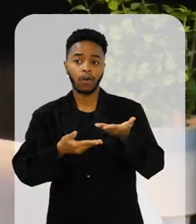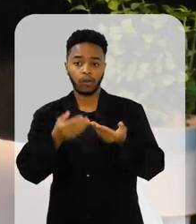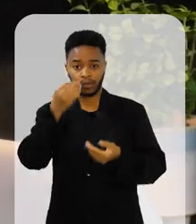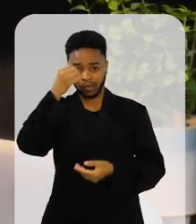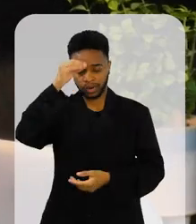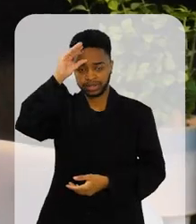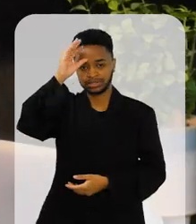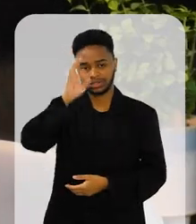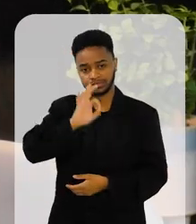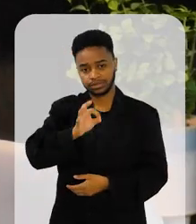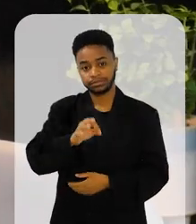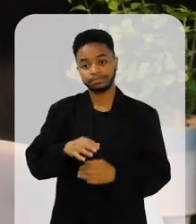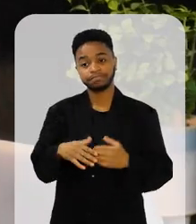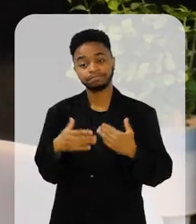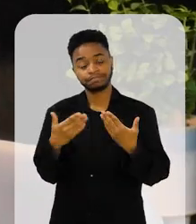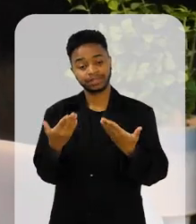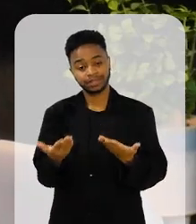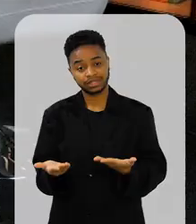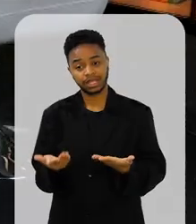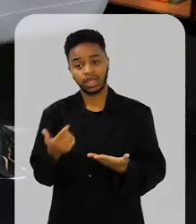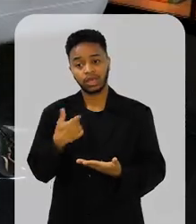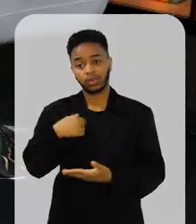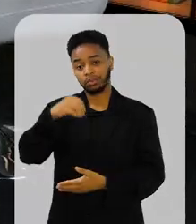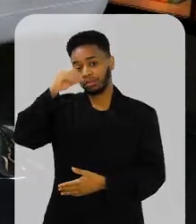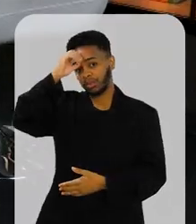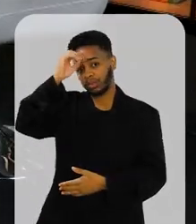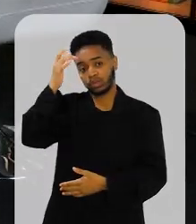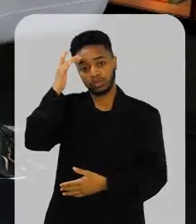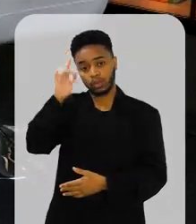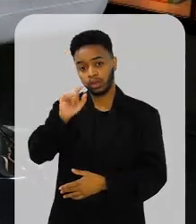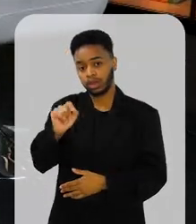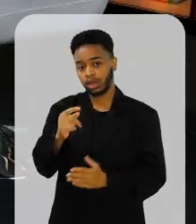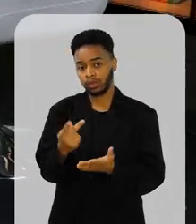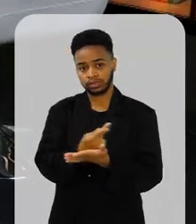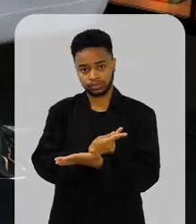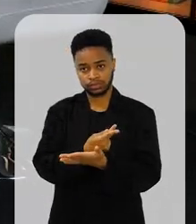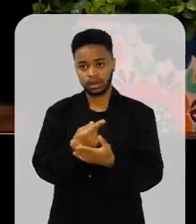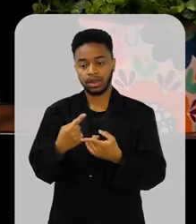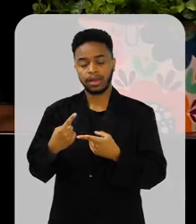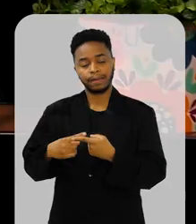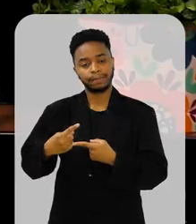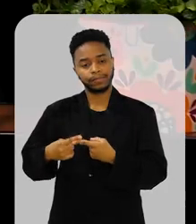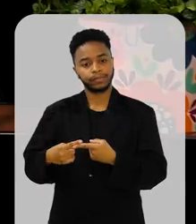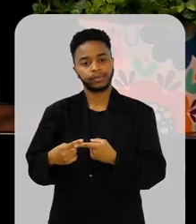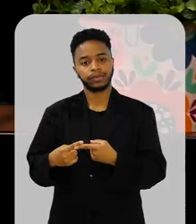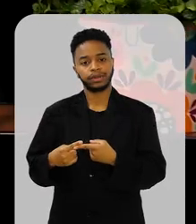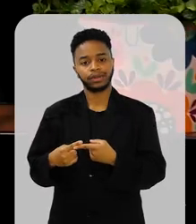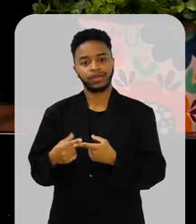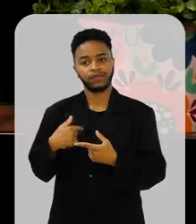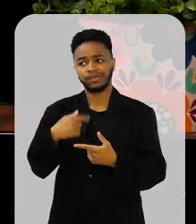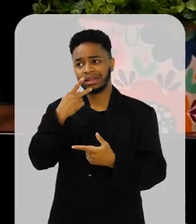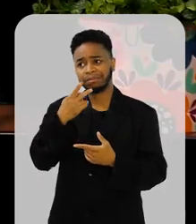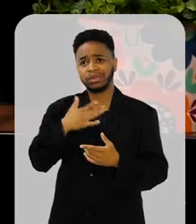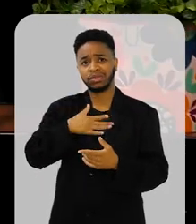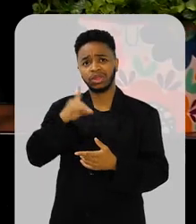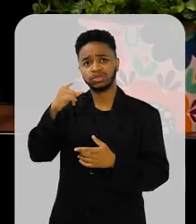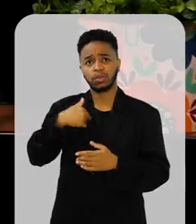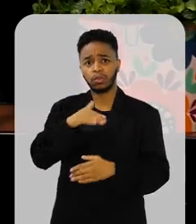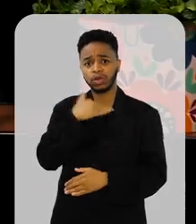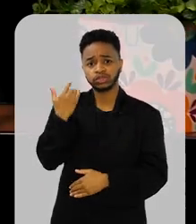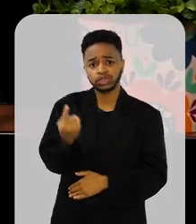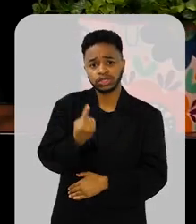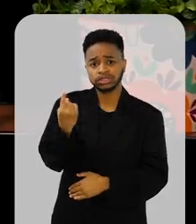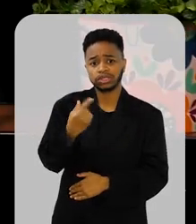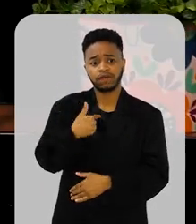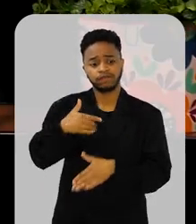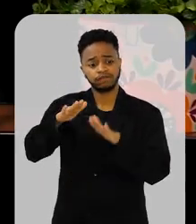partilhar o conhecimento. Então, eu não sabia o que estava acontecendo, né? Por mais assim, meu Deus, eu vou morrer sozinha aqui, eu